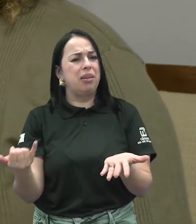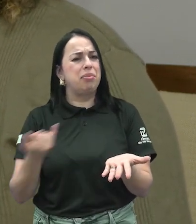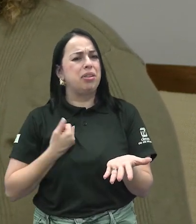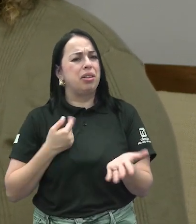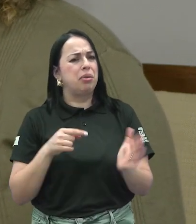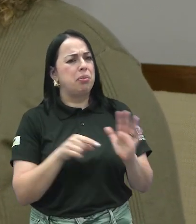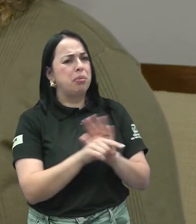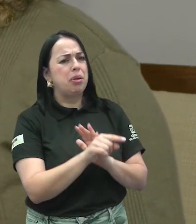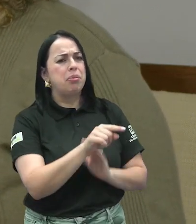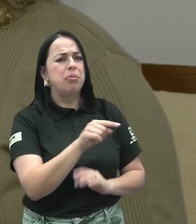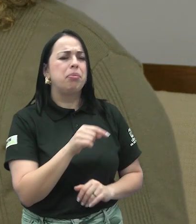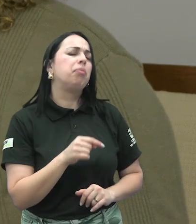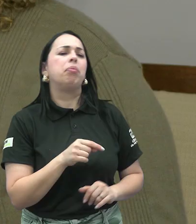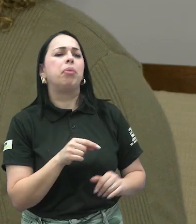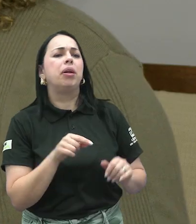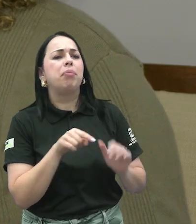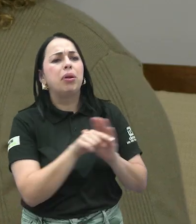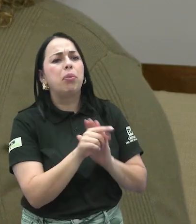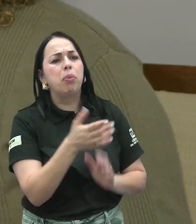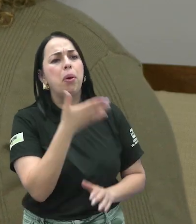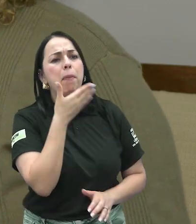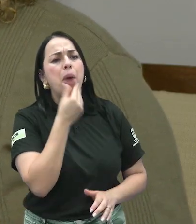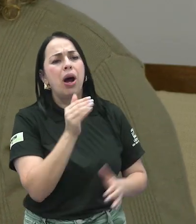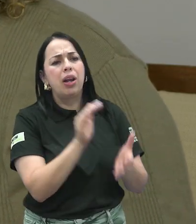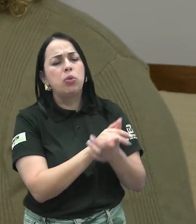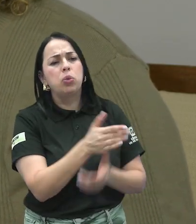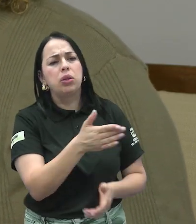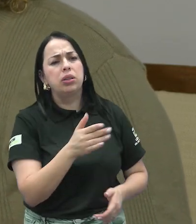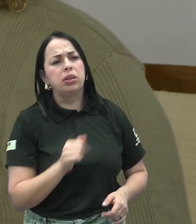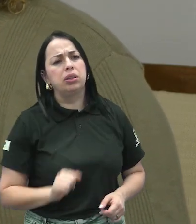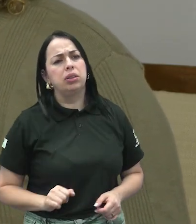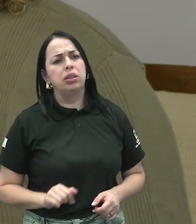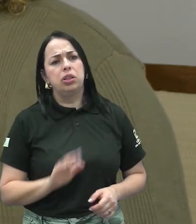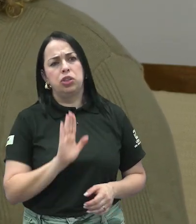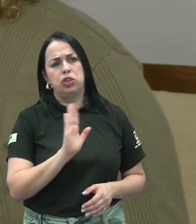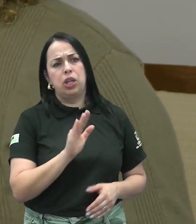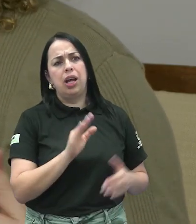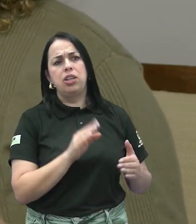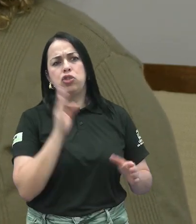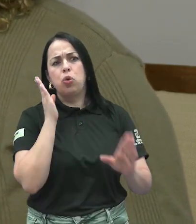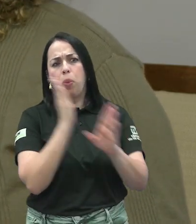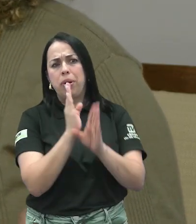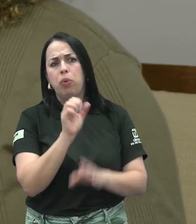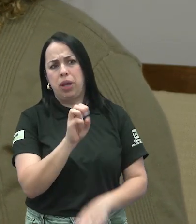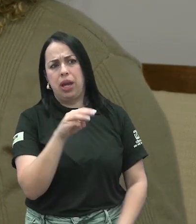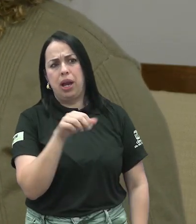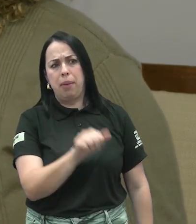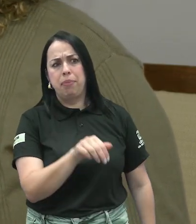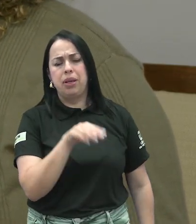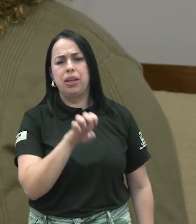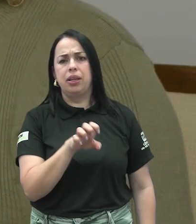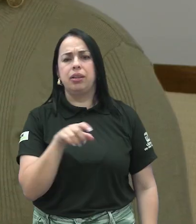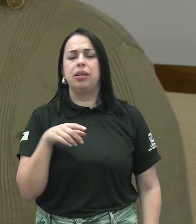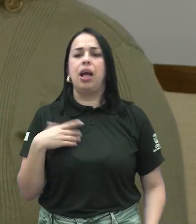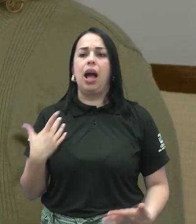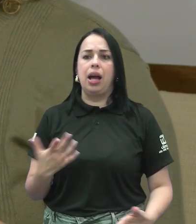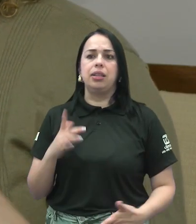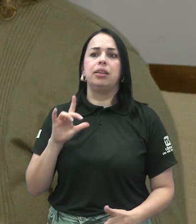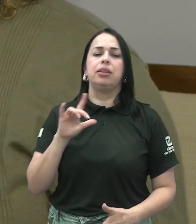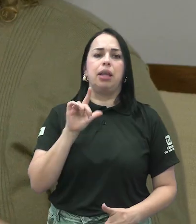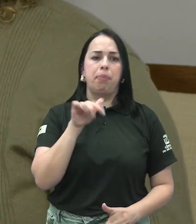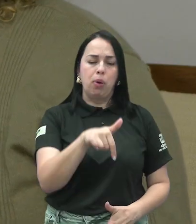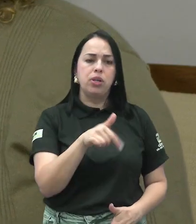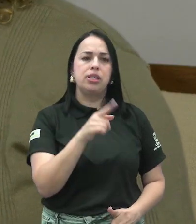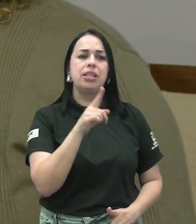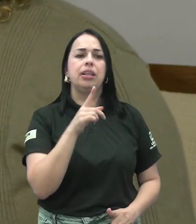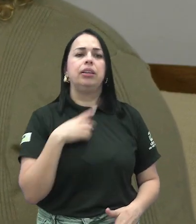e aí ela questionou o meu esposo, que estava com ele no momento, né, sobre se a gente já tinha esse diagnóstico, né? E em 15